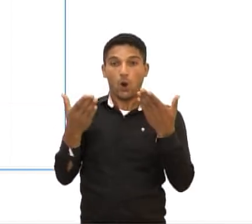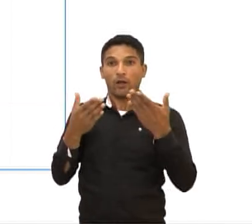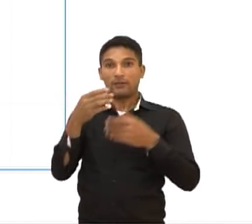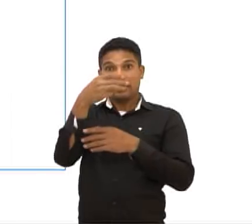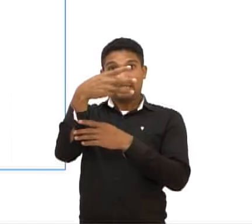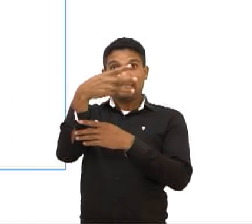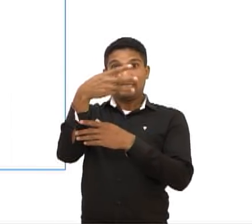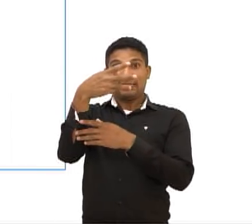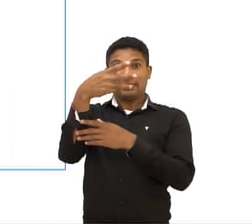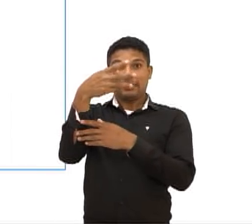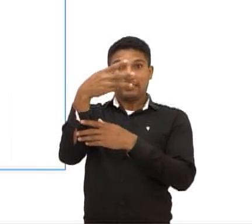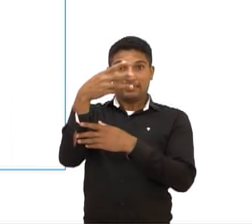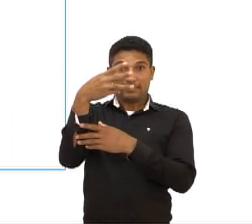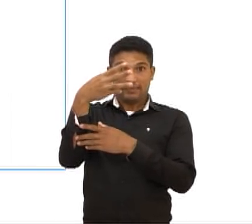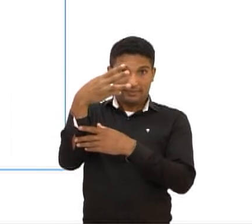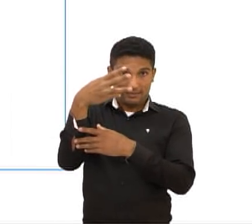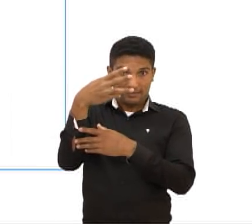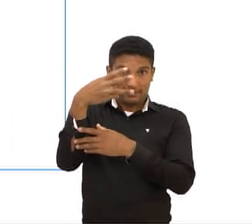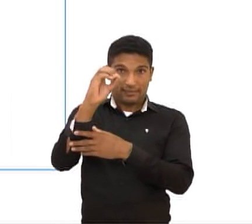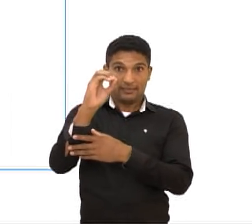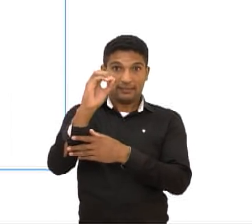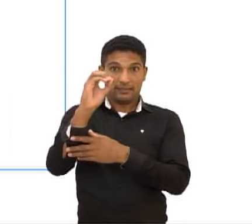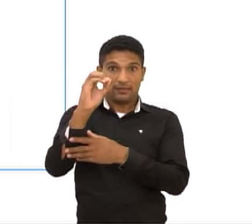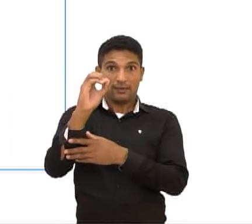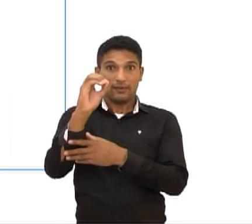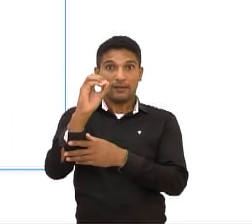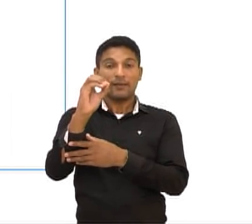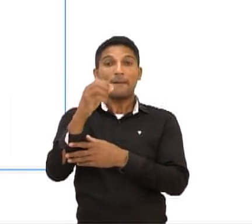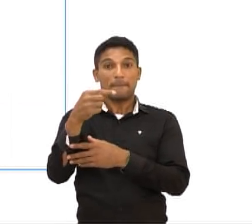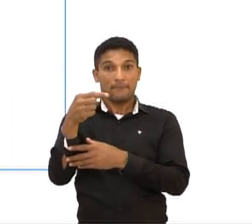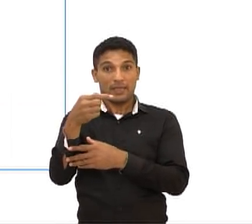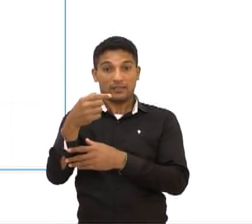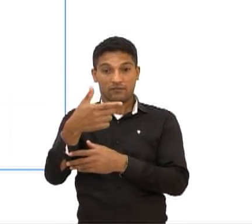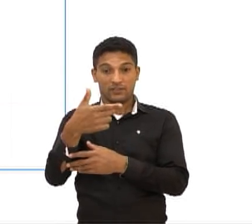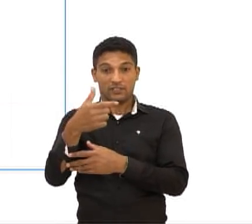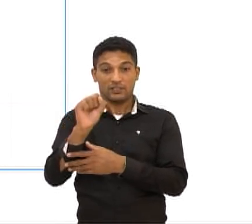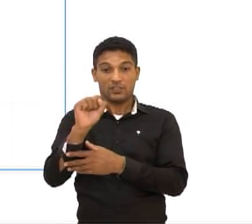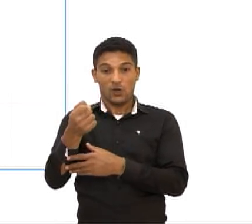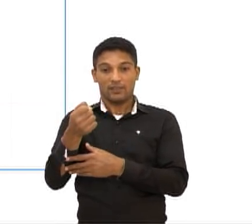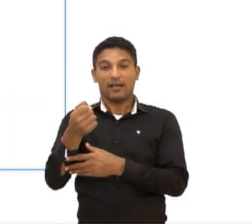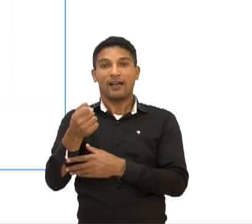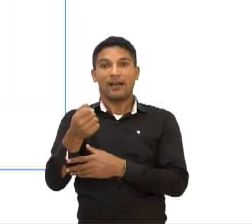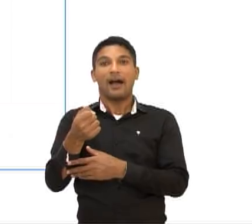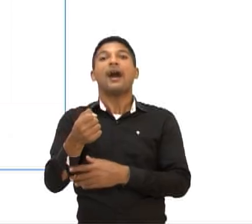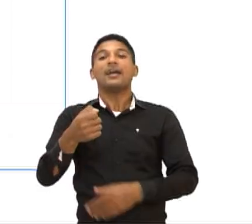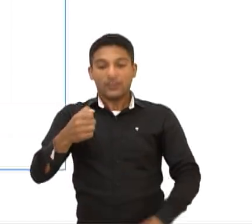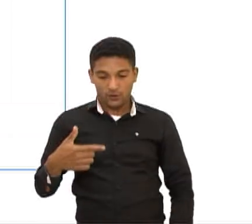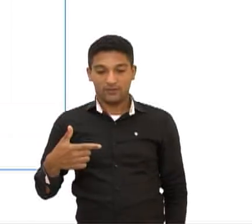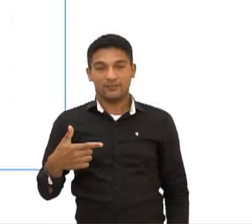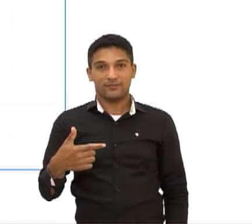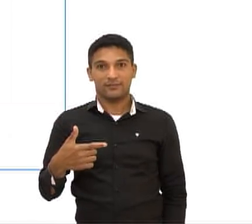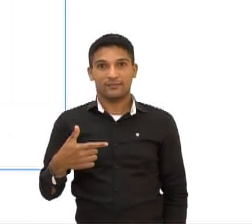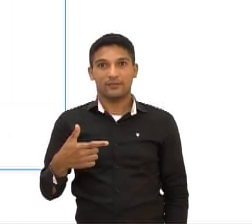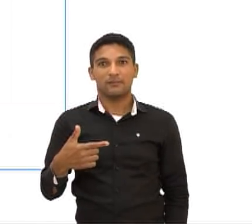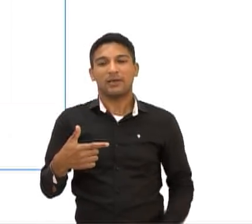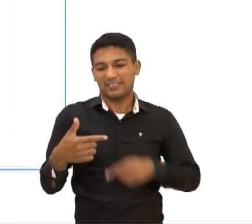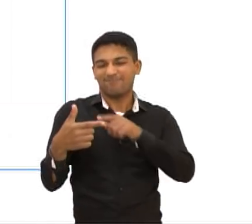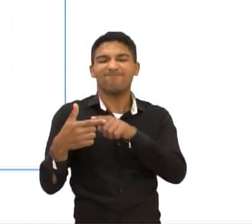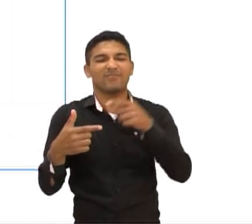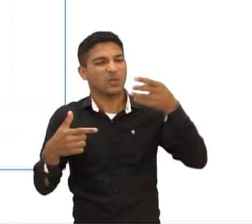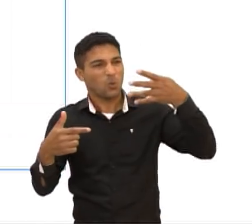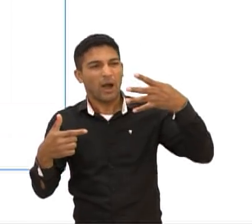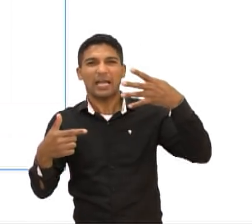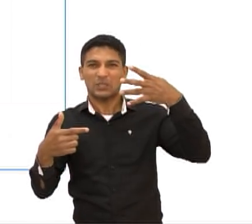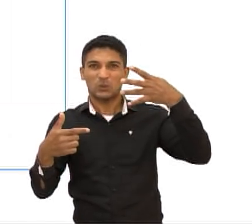2, certo? Cheguei novamente num probleminha, né? Porque o 2 é menor do que o 4. Tem que torná-lo maior. Então, novamente, vou